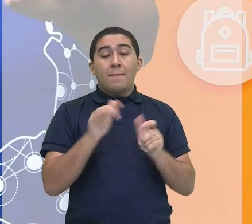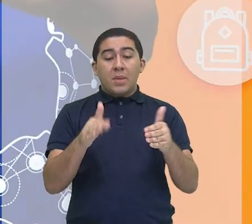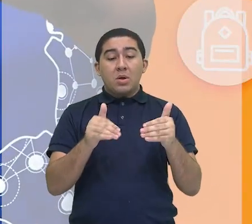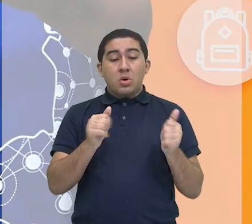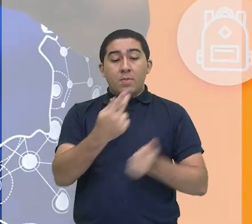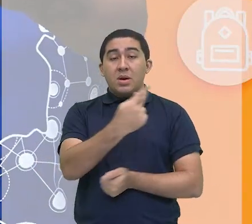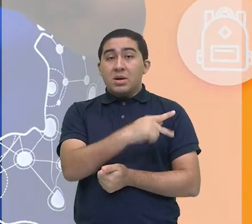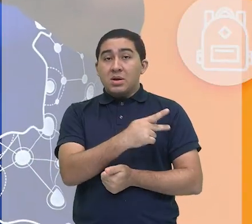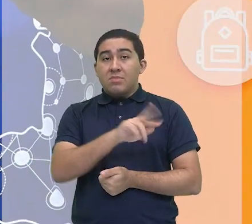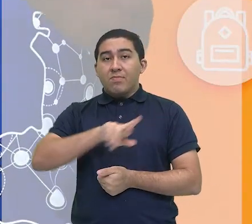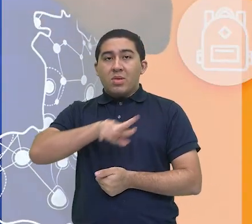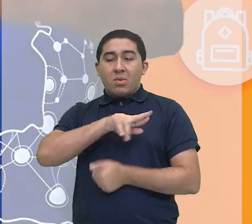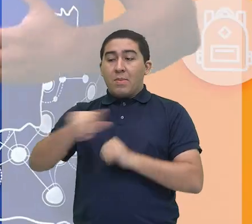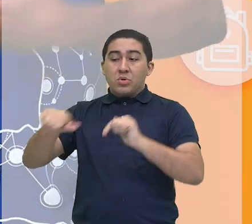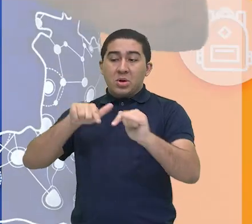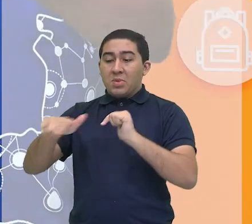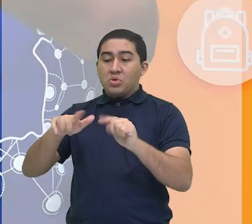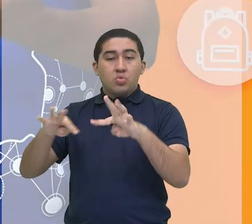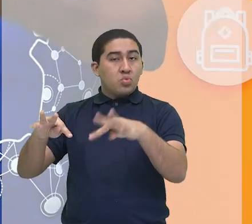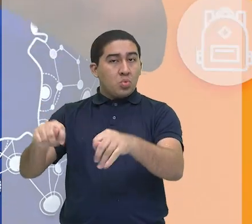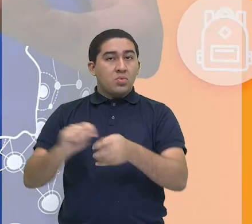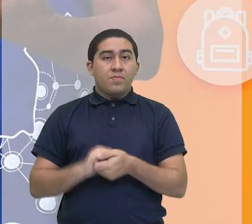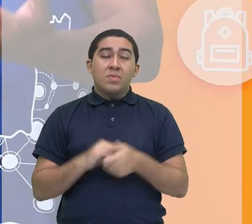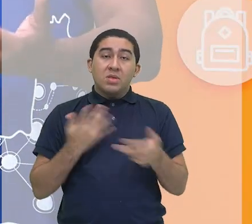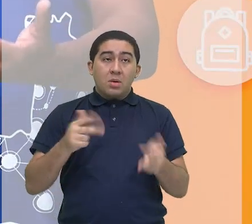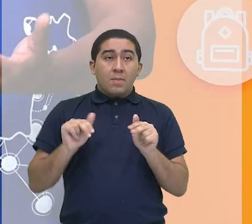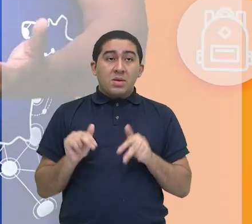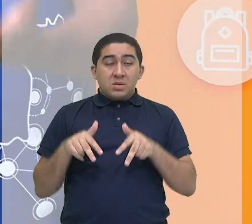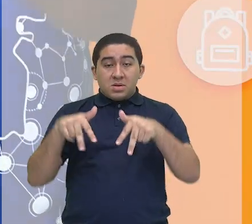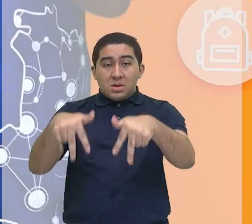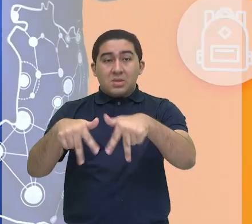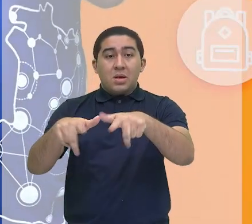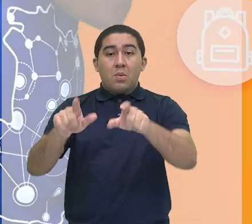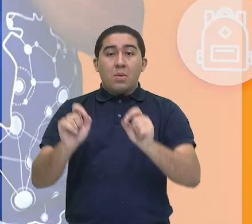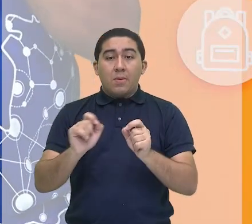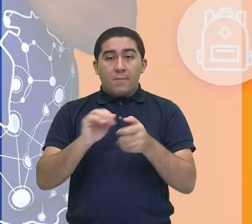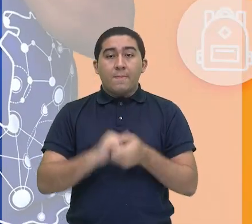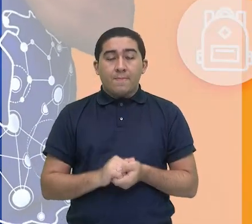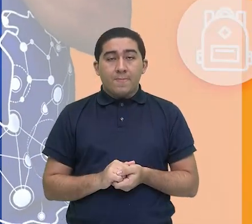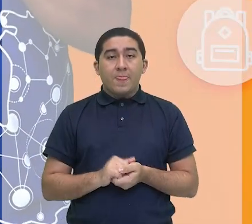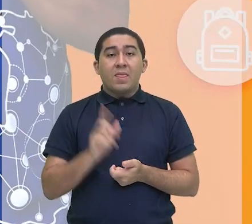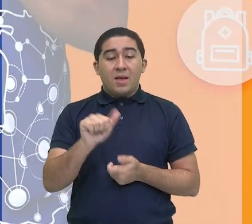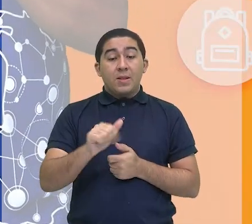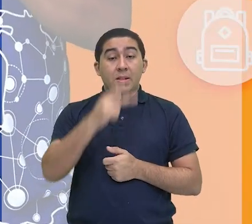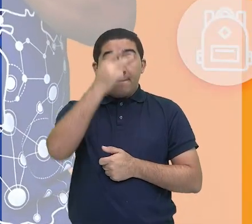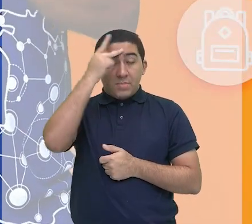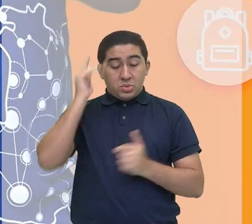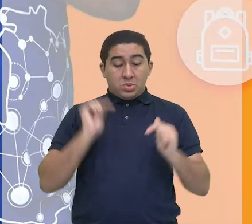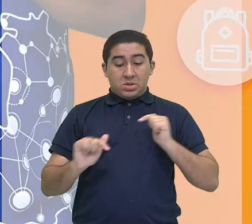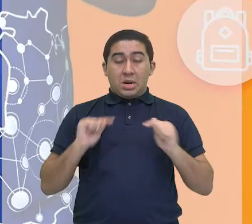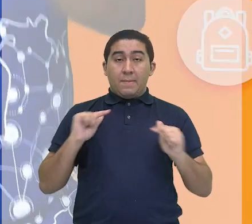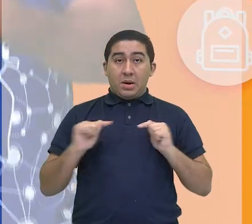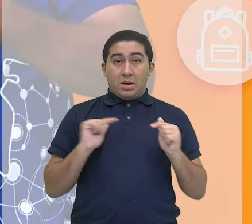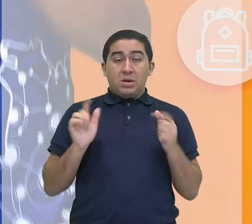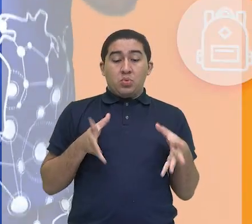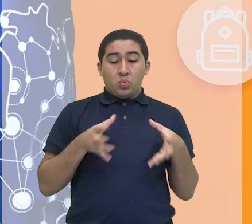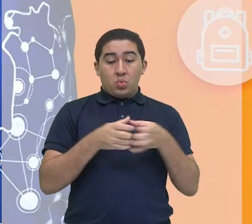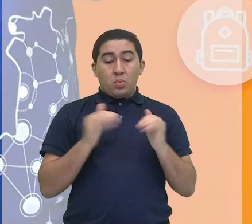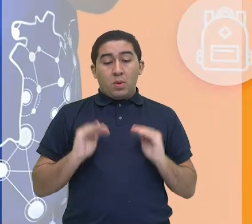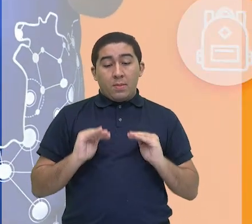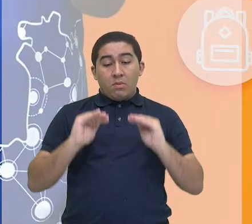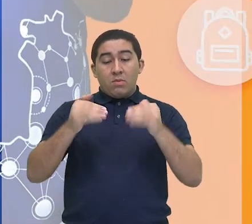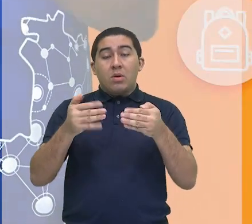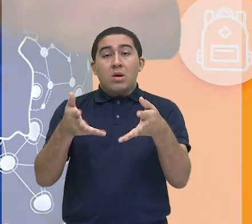para o trabalhador. Então, a militância está voltada daqui do trabalhador, né, das classes,